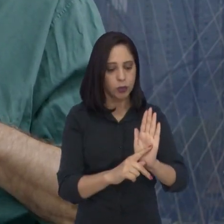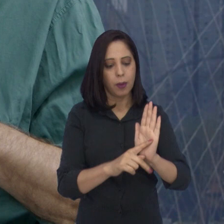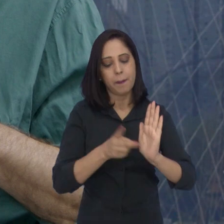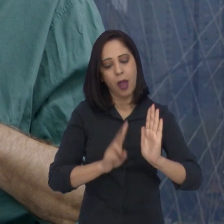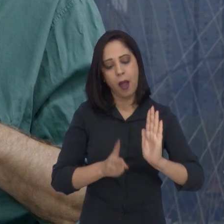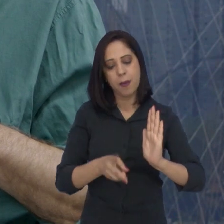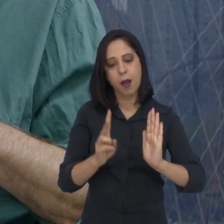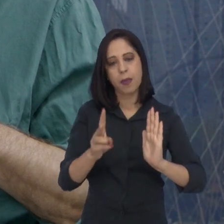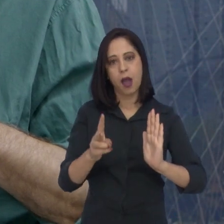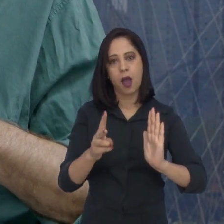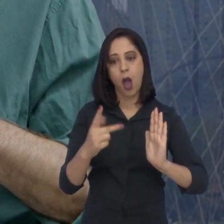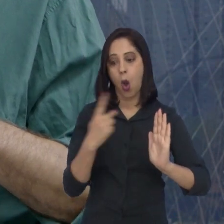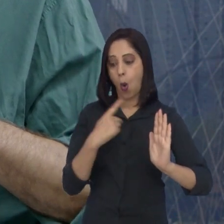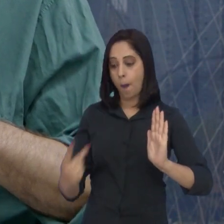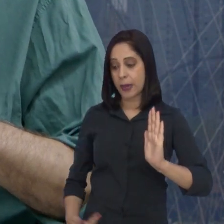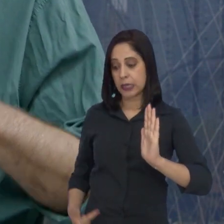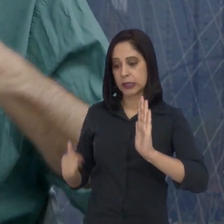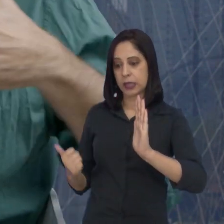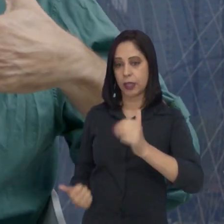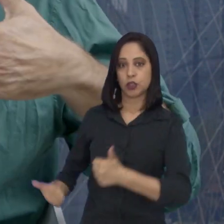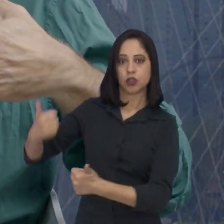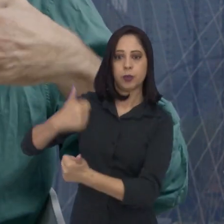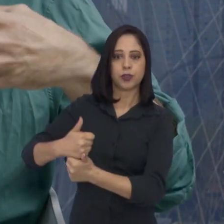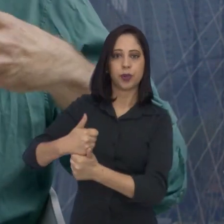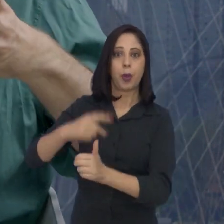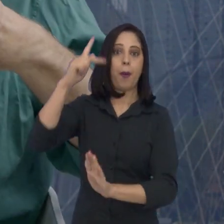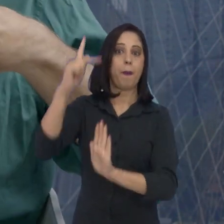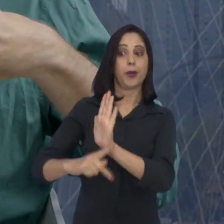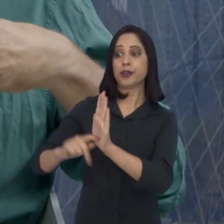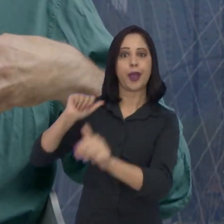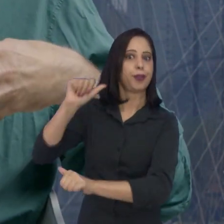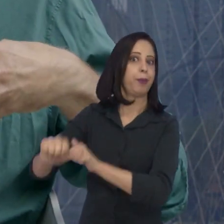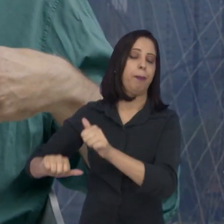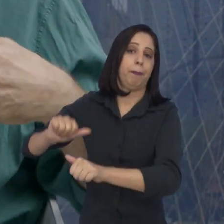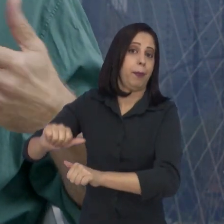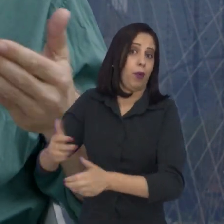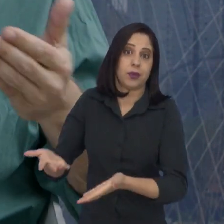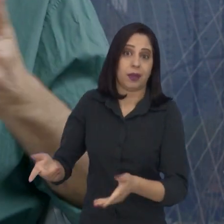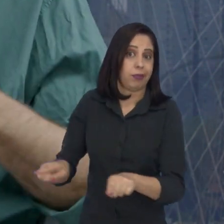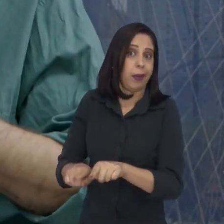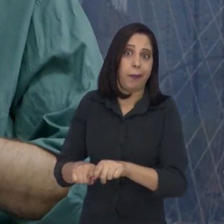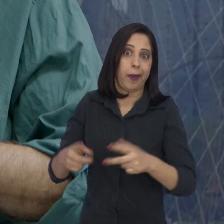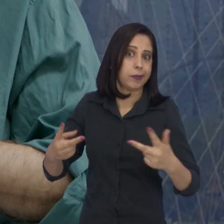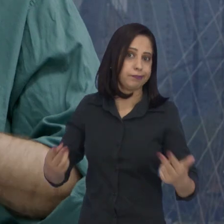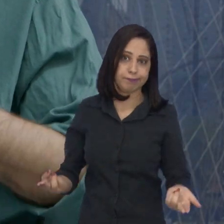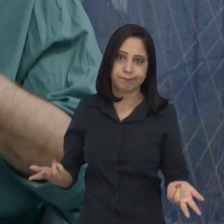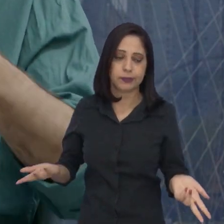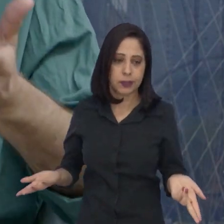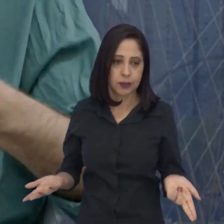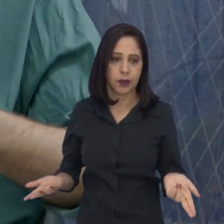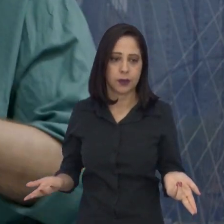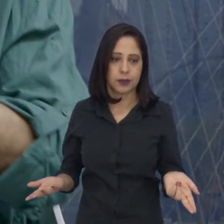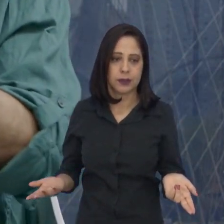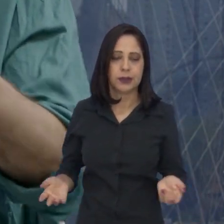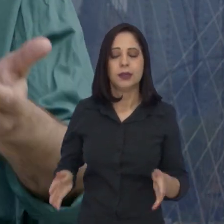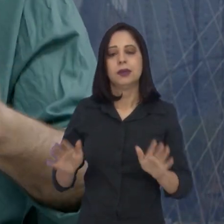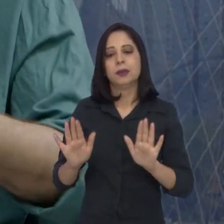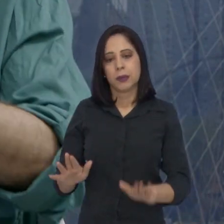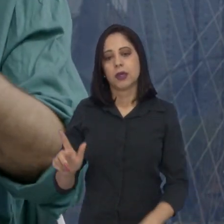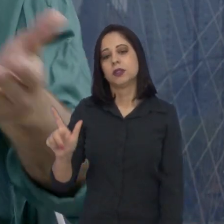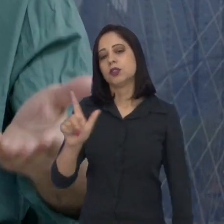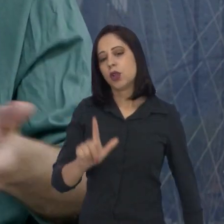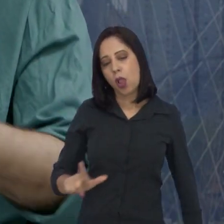perspectivas e lógicas de desenvolvimento econômico, uma linha, e atrelada a isso, obviamente